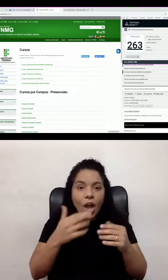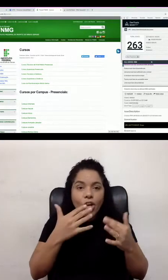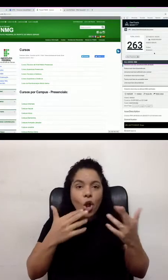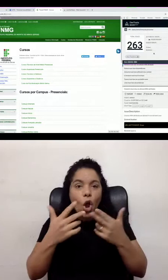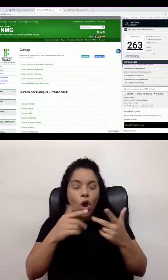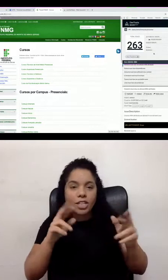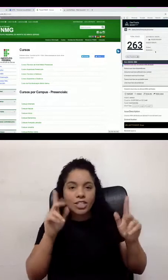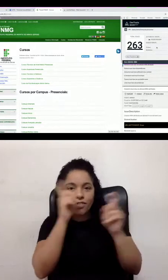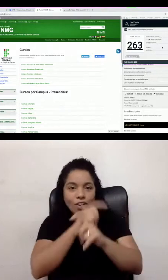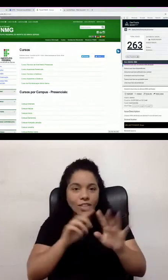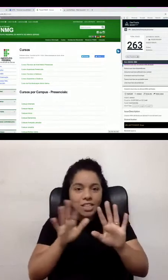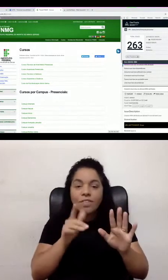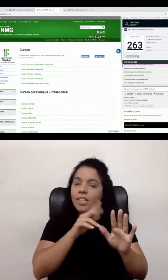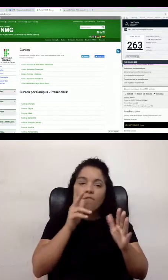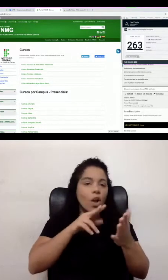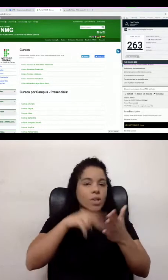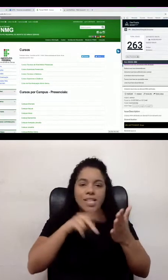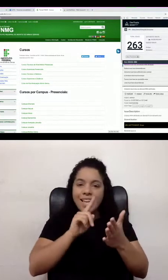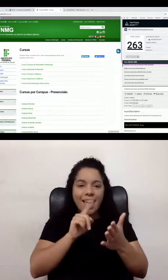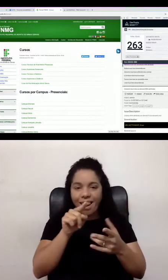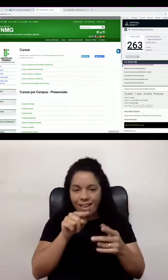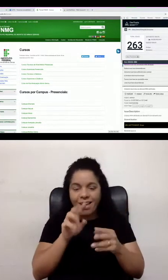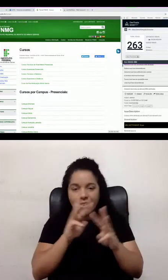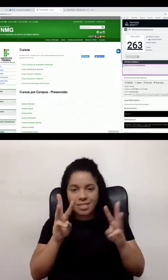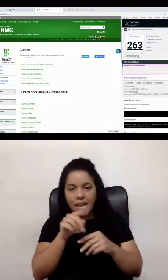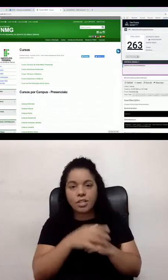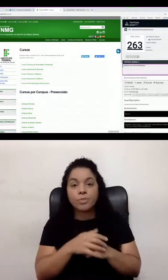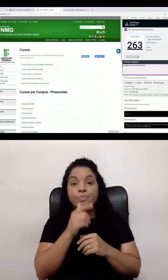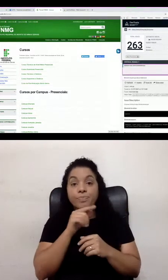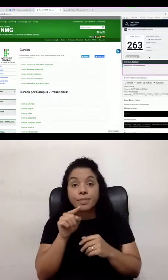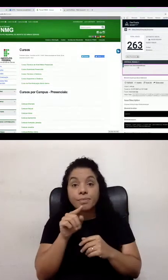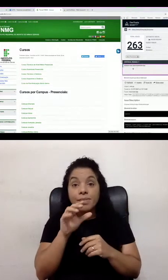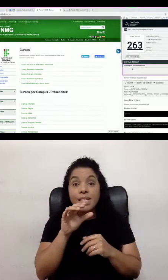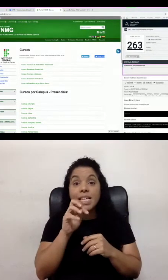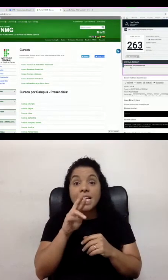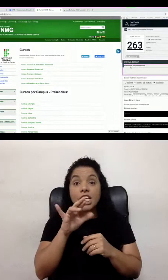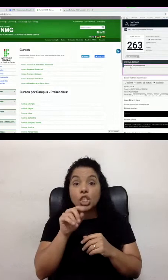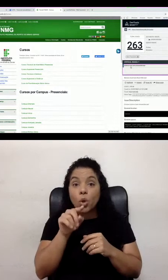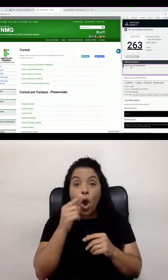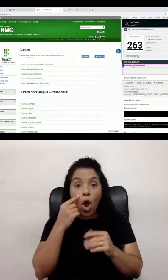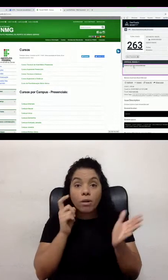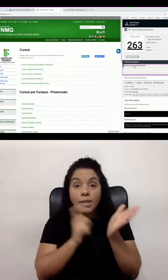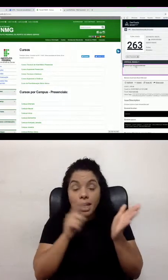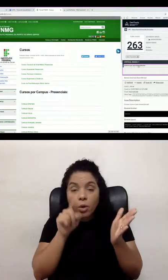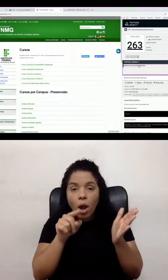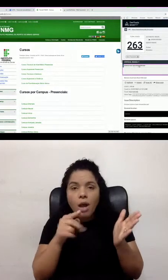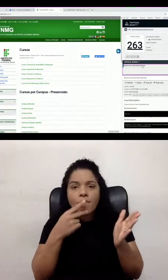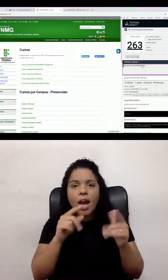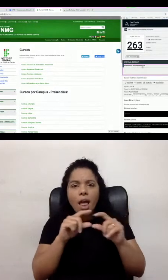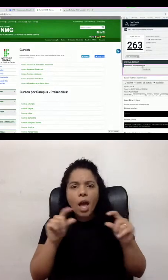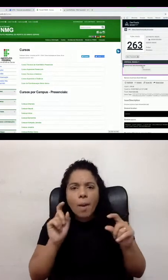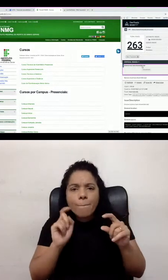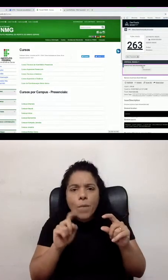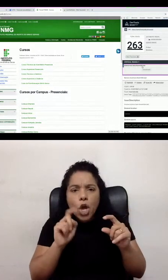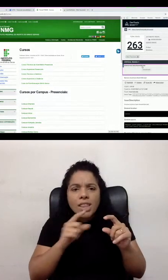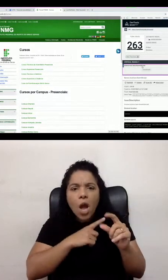pessoal. Mas vamos pegar esse aqui, ó, esse crítico. Eu clico aqui nesse crítico, ó, e ele fala, ó, o botão tem